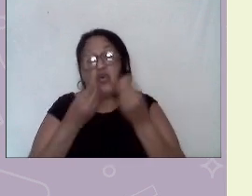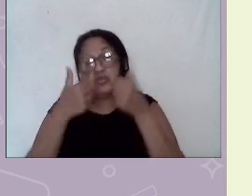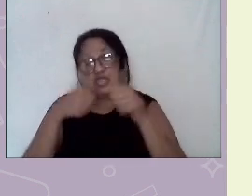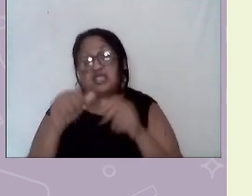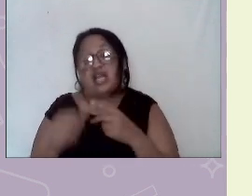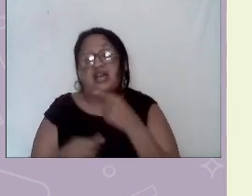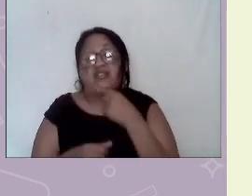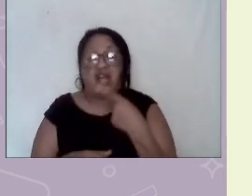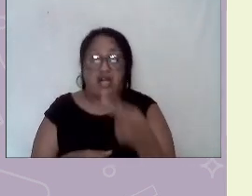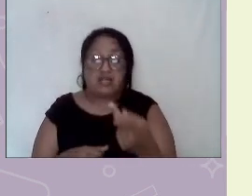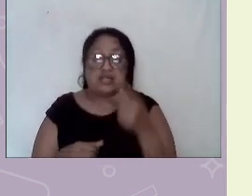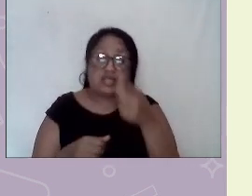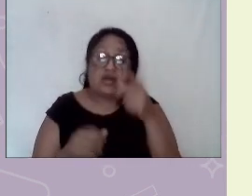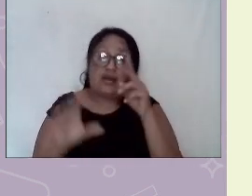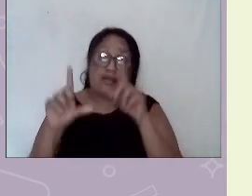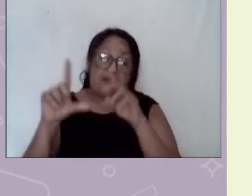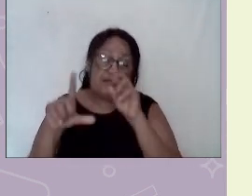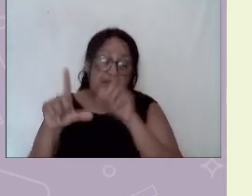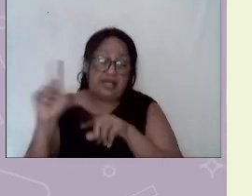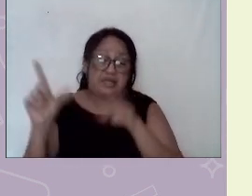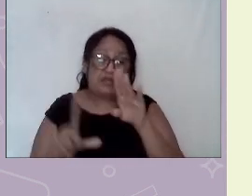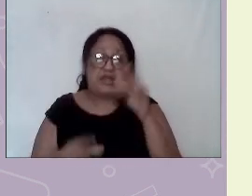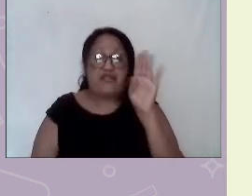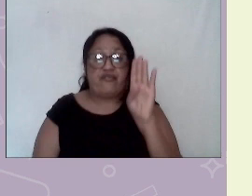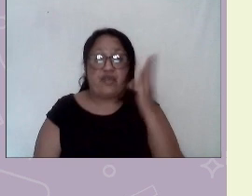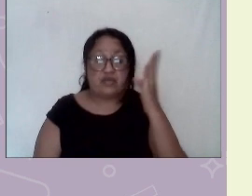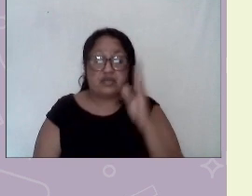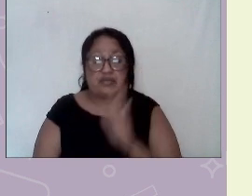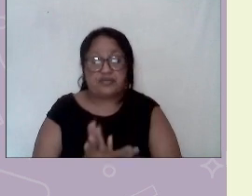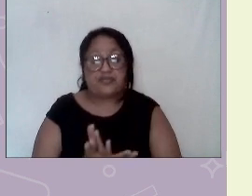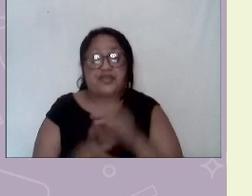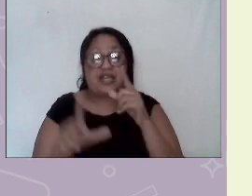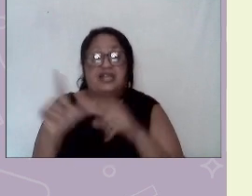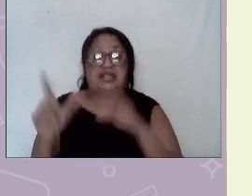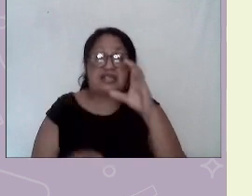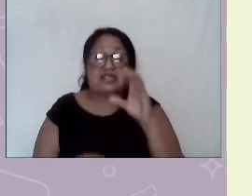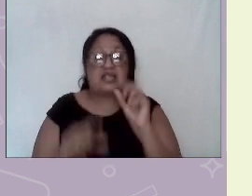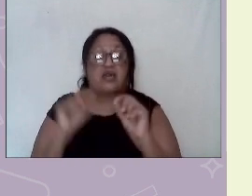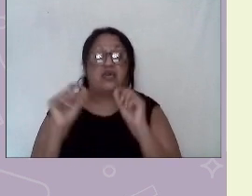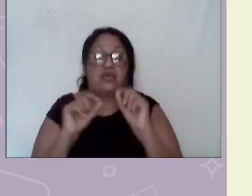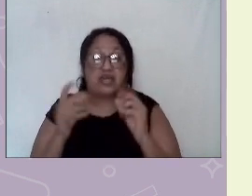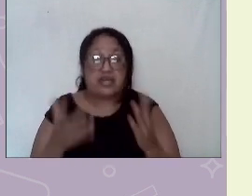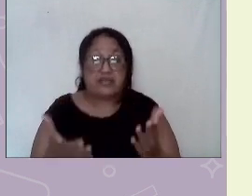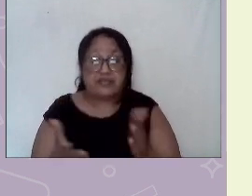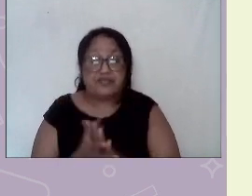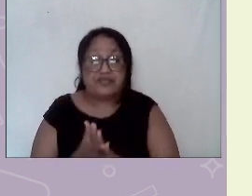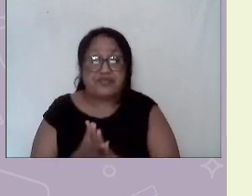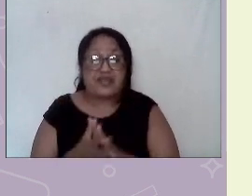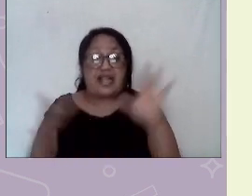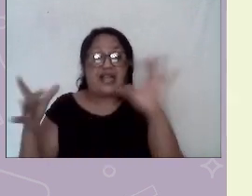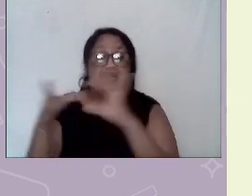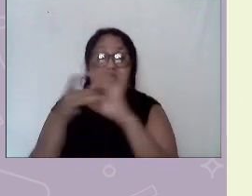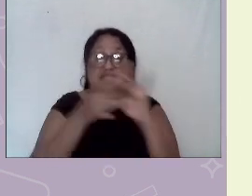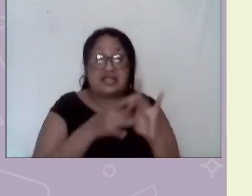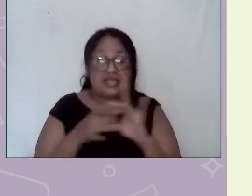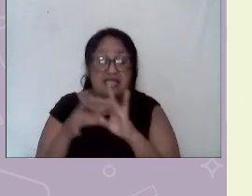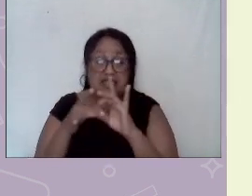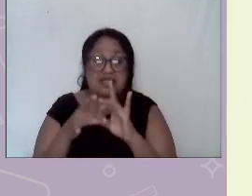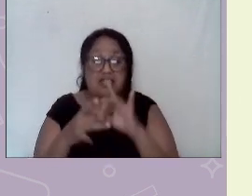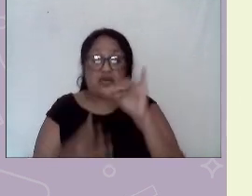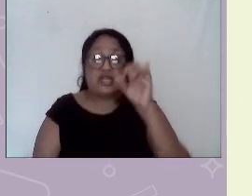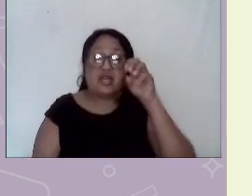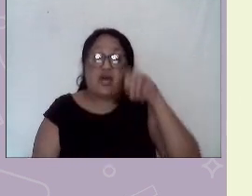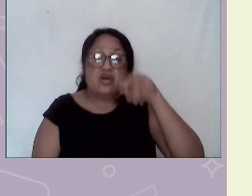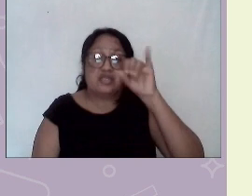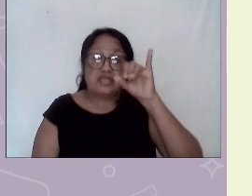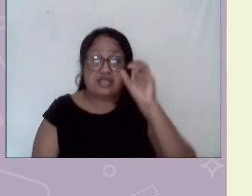essa afirmativa ela é falsa a letra C diz o seguinte a ligação iônica ocorre no